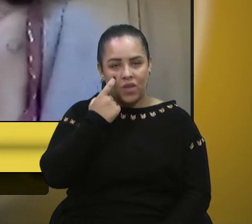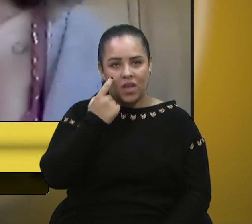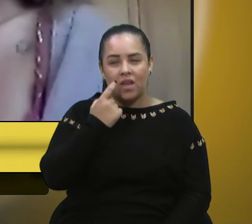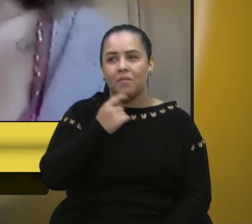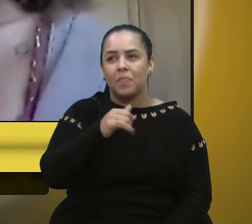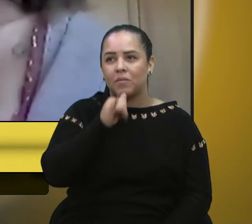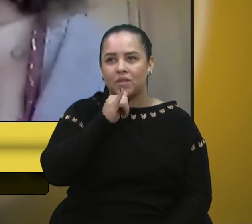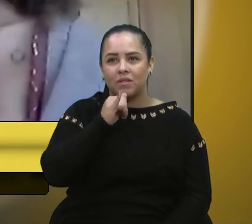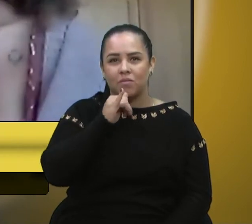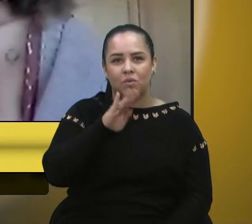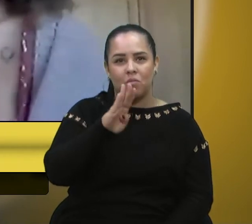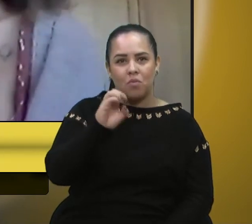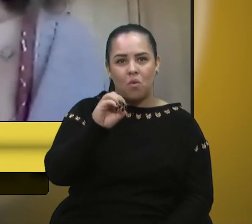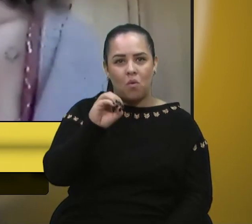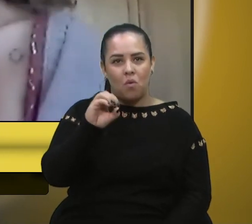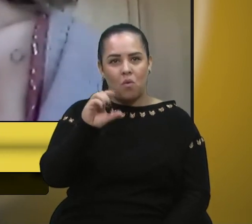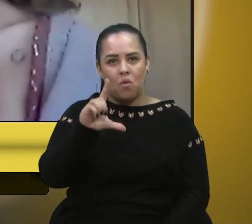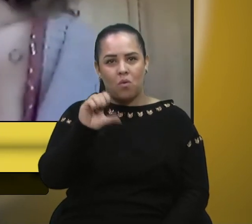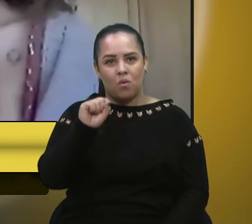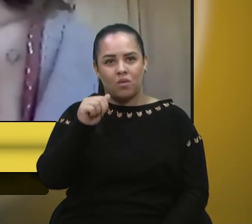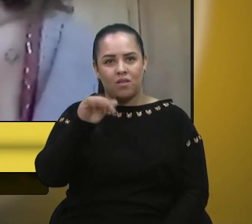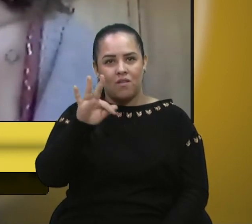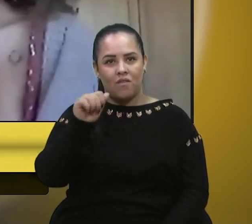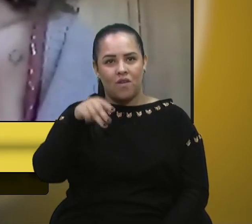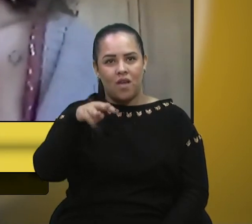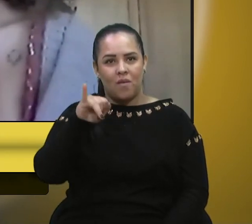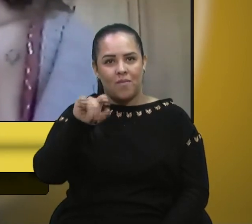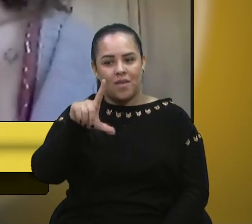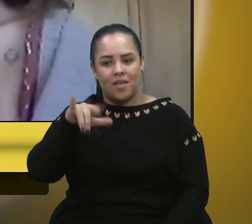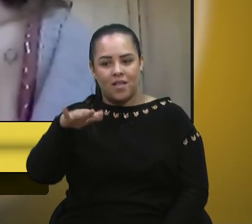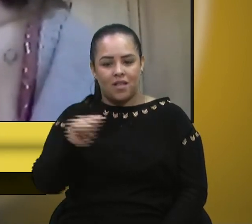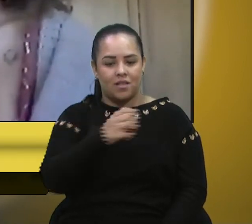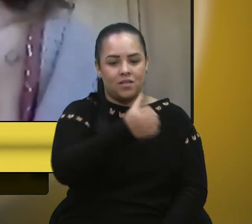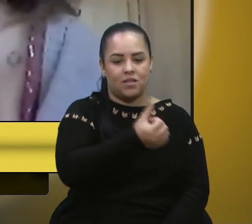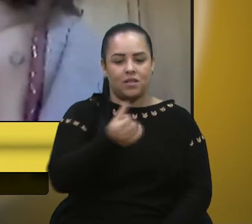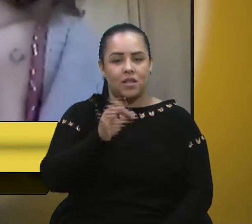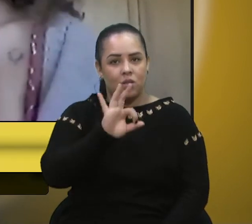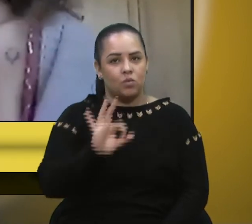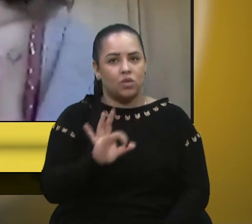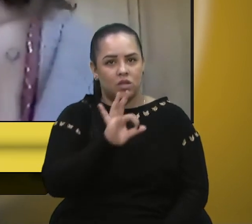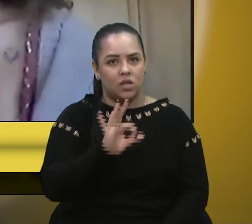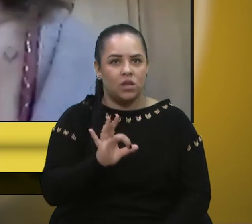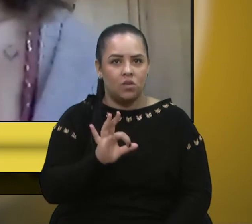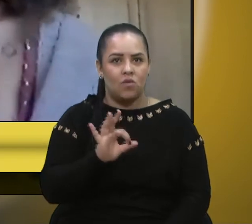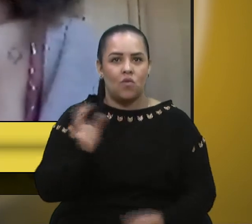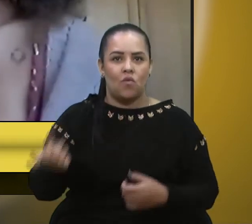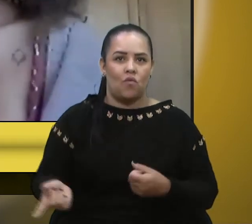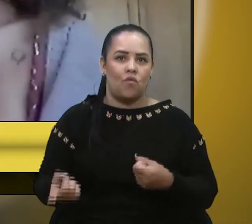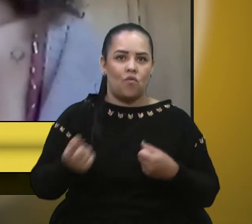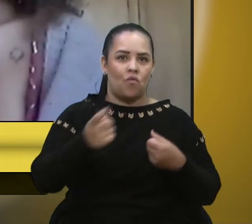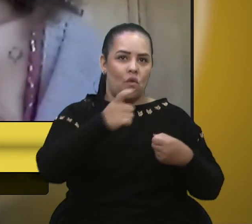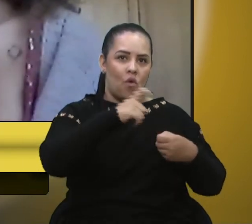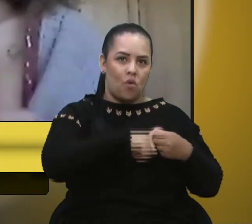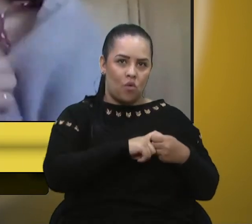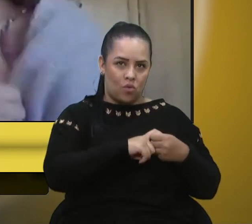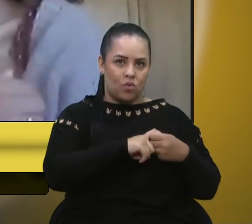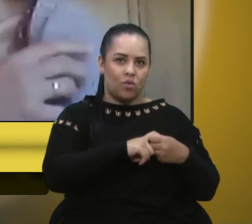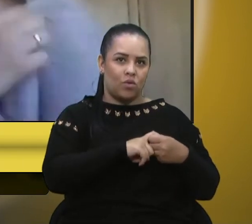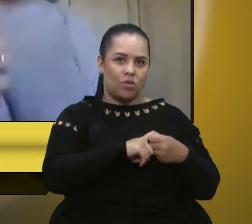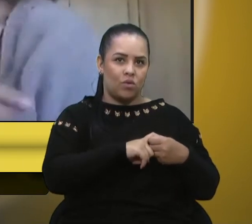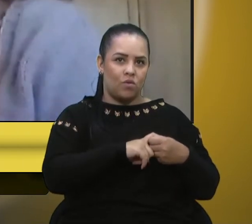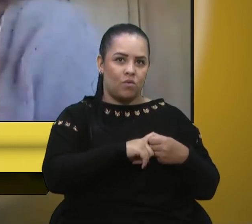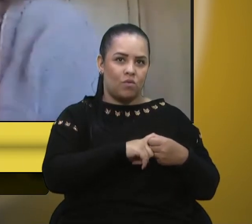Família. 56% daquilo que é disponibilizado para o Bolsa Família volta para os